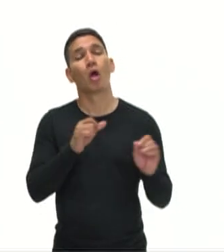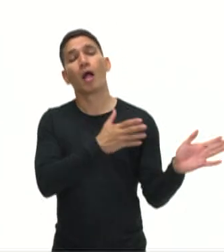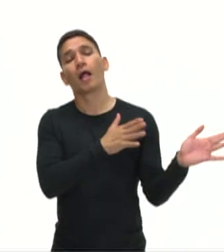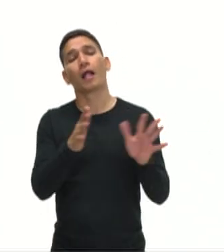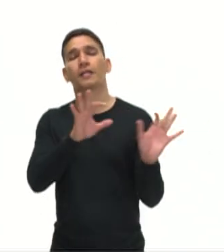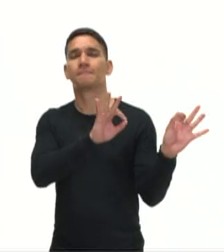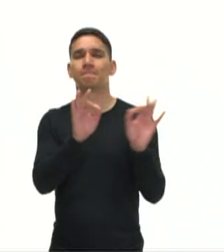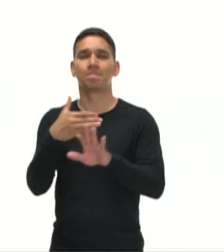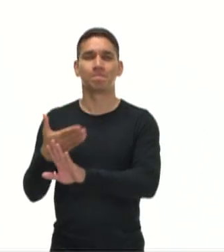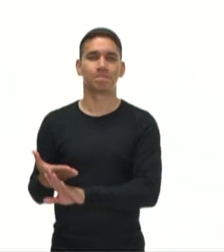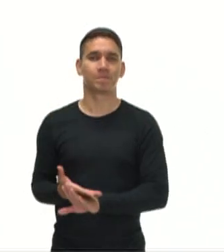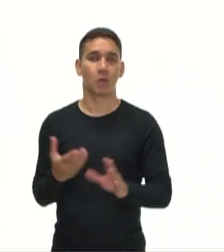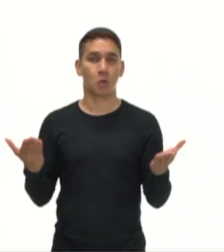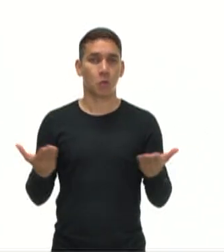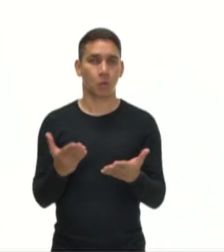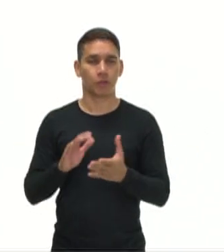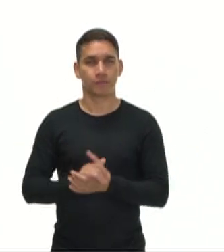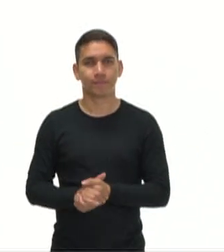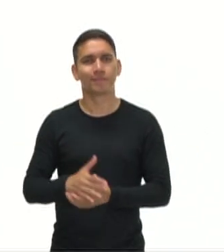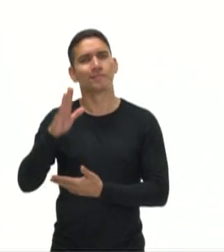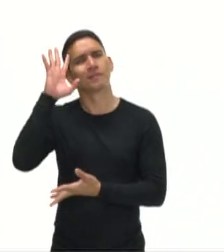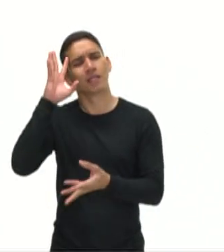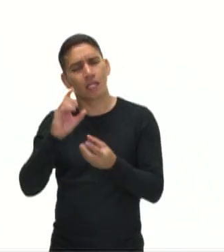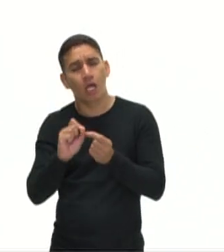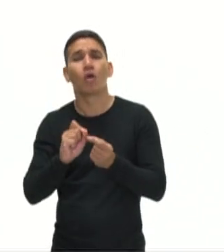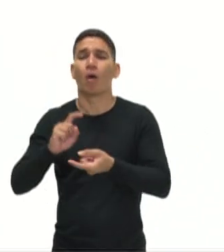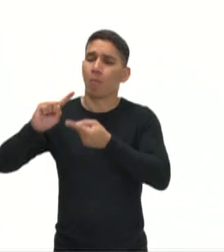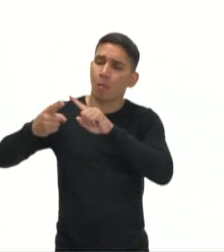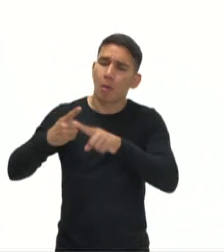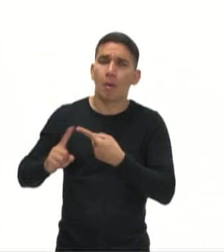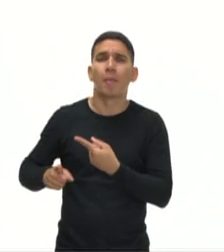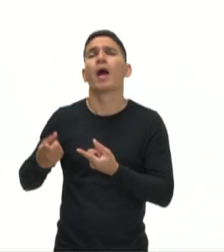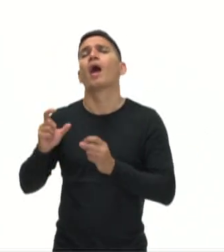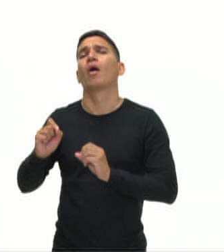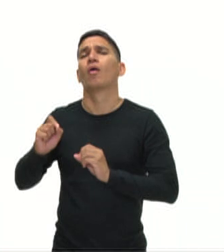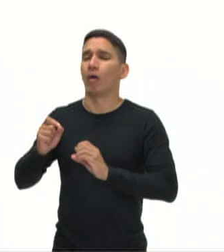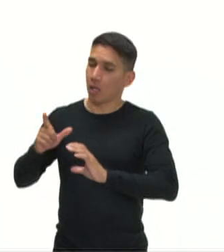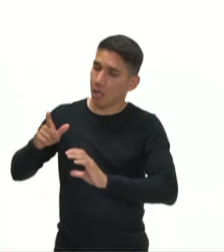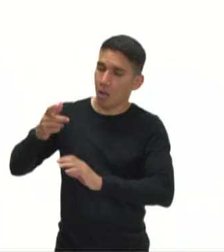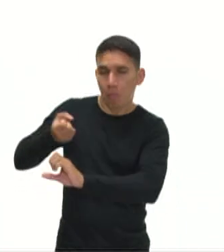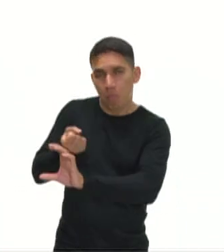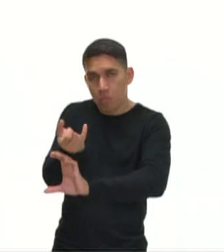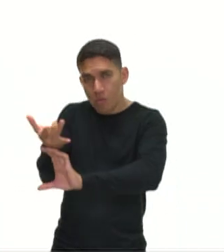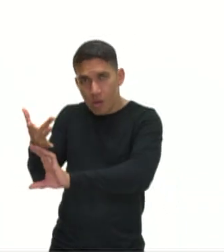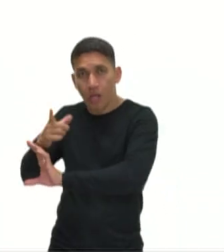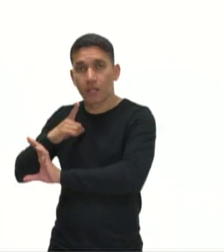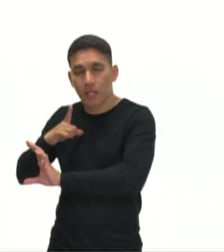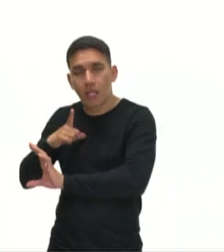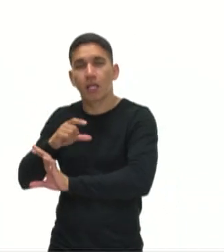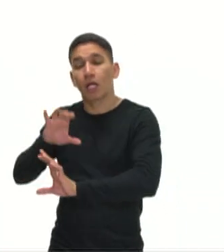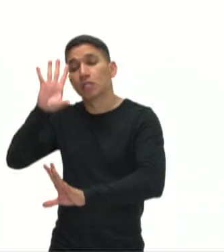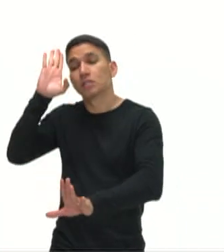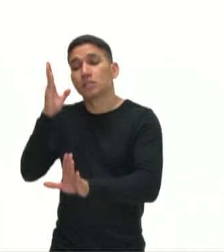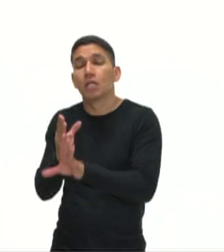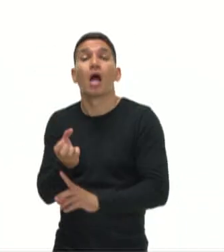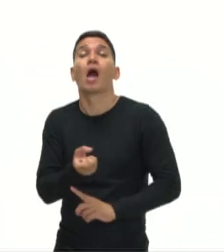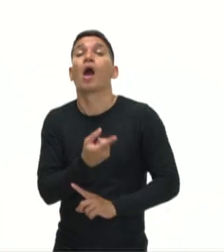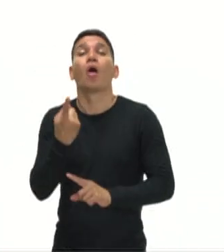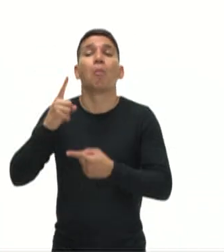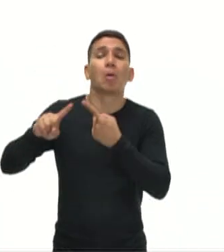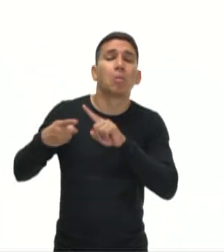estudamos nesta aula? Conhecemos as funções químicas orgânicas, polímeros, identificamos algumas aplicações desses